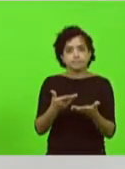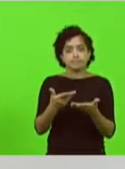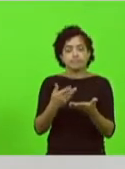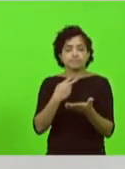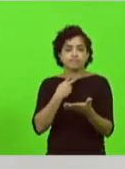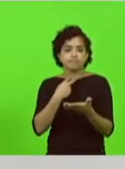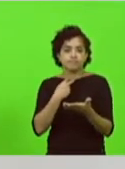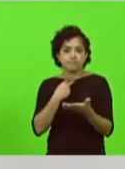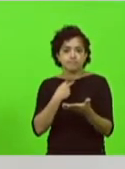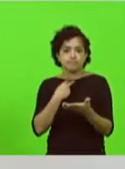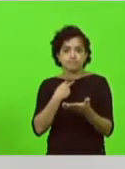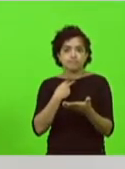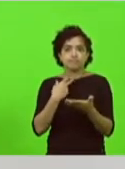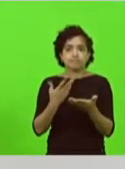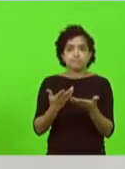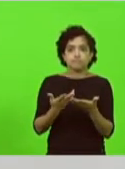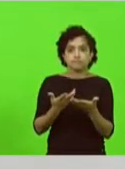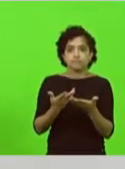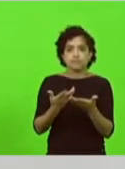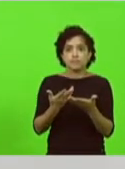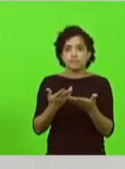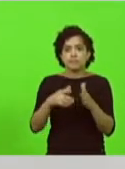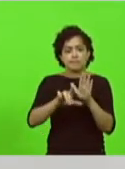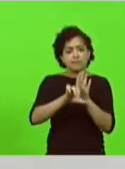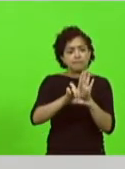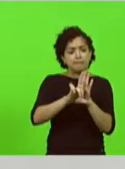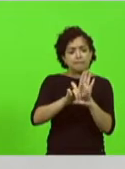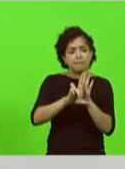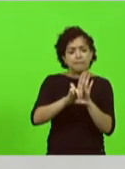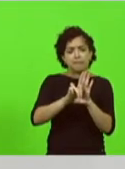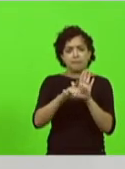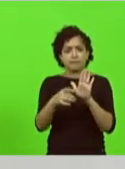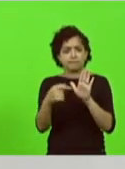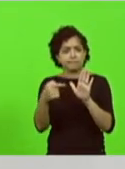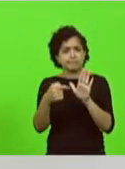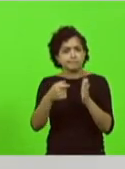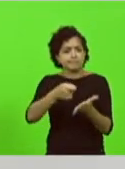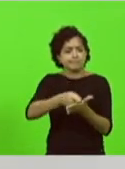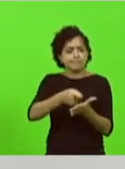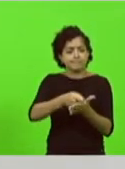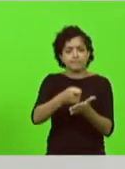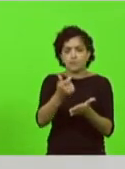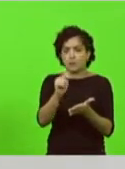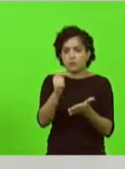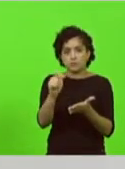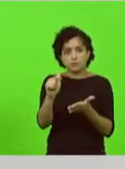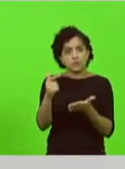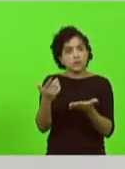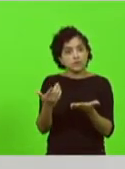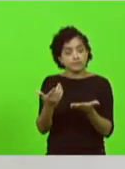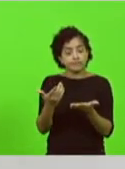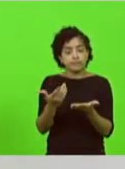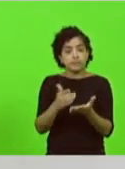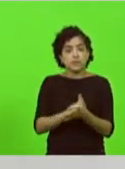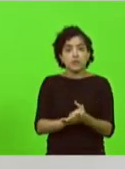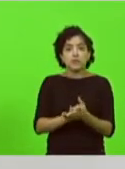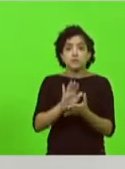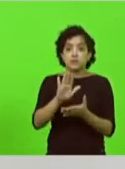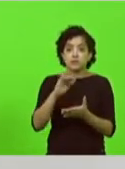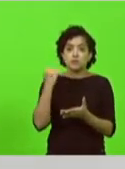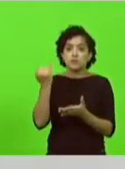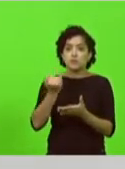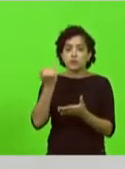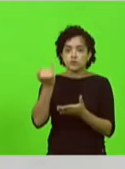tá? Essa forma velada, não existe lei que defina essa cobrança ainda. E uma iniciativa muito nobre, muito importante, do deputado,